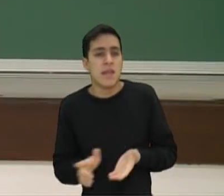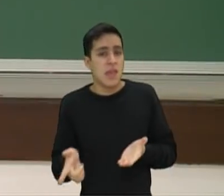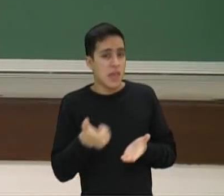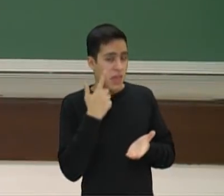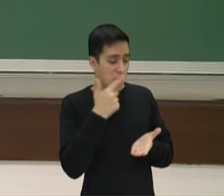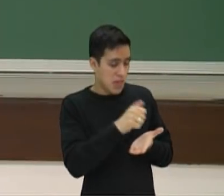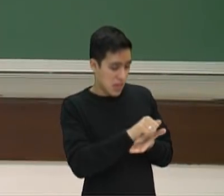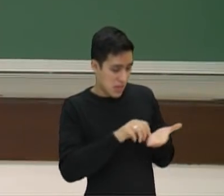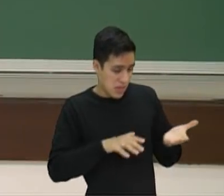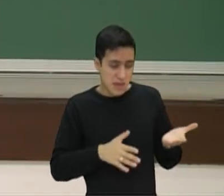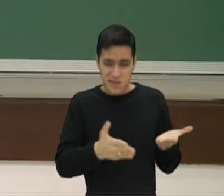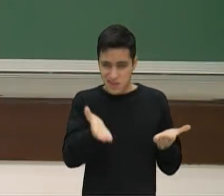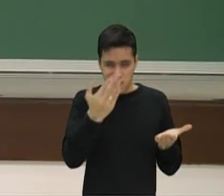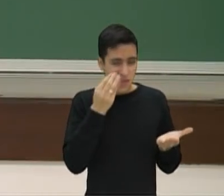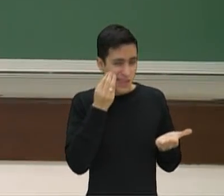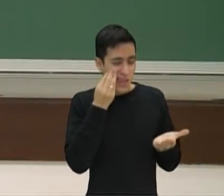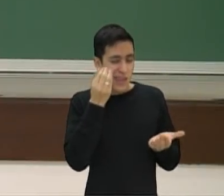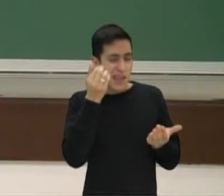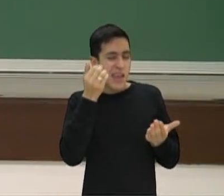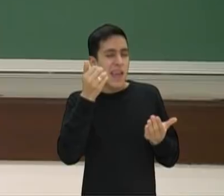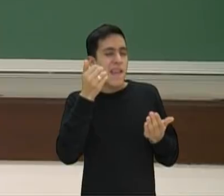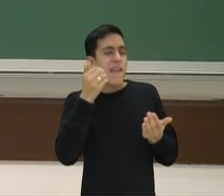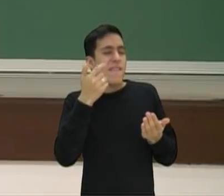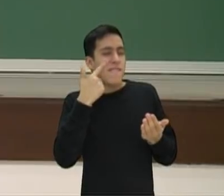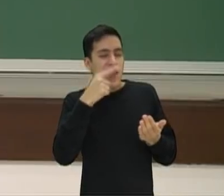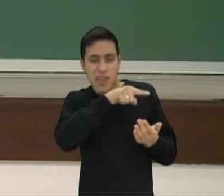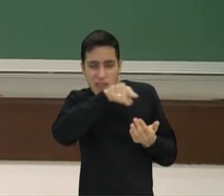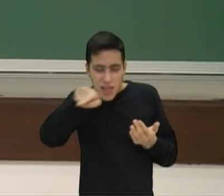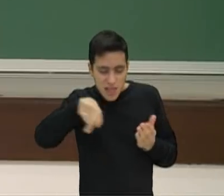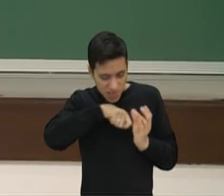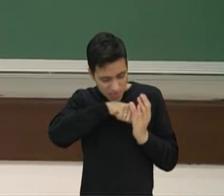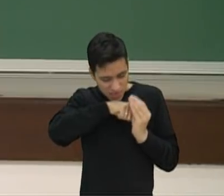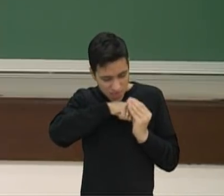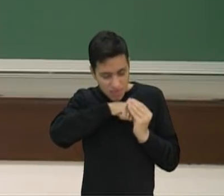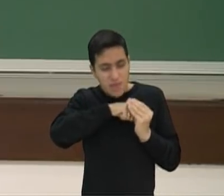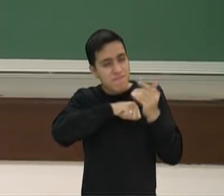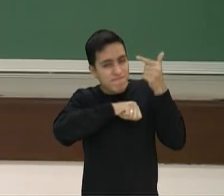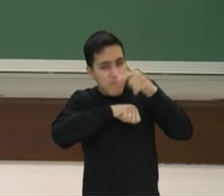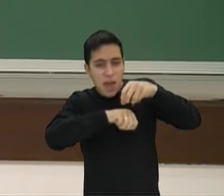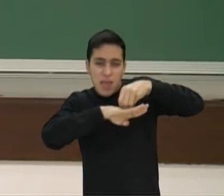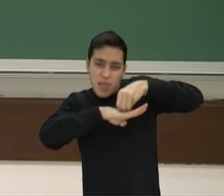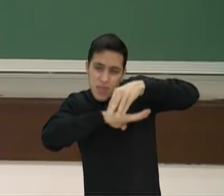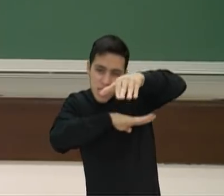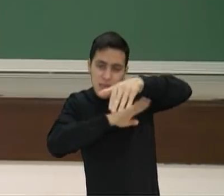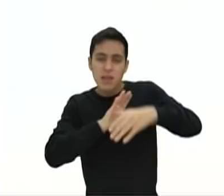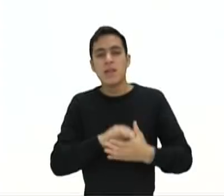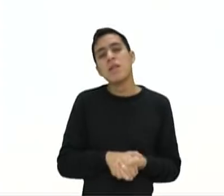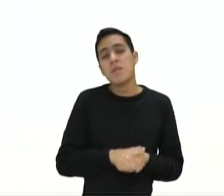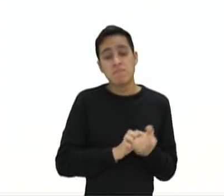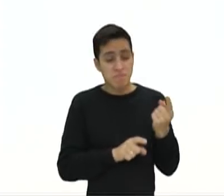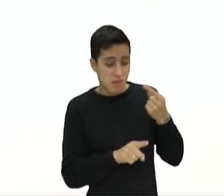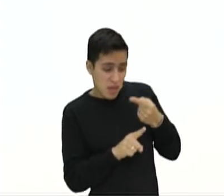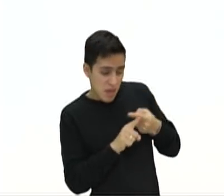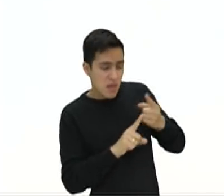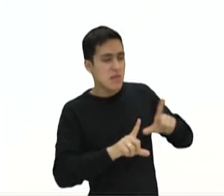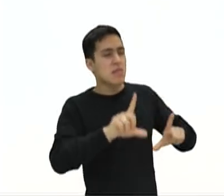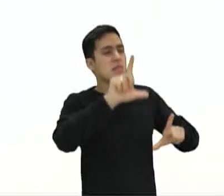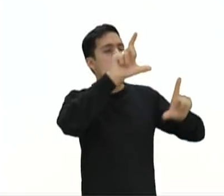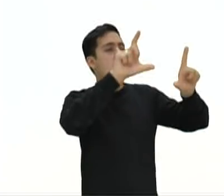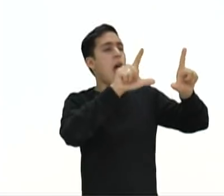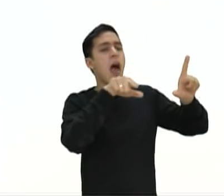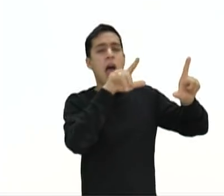Atividade. Vamos testar o nosso conhecimento mais um pouquinho. Por que a previsão do tempo